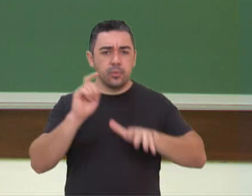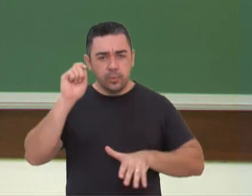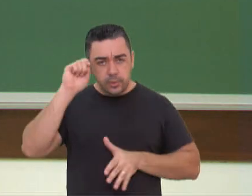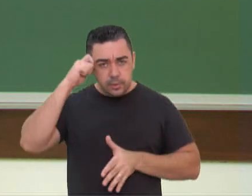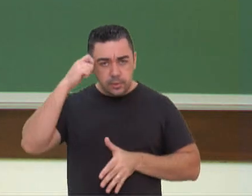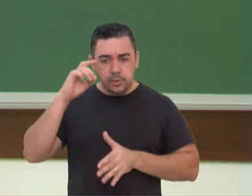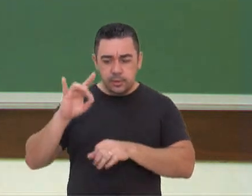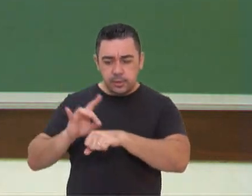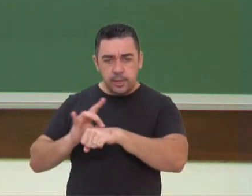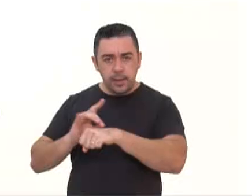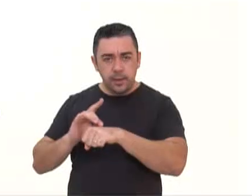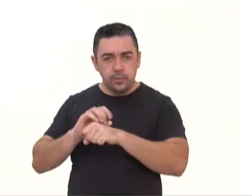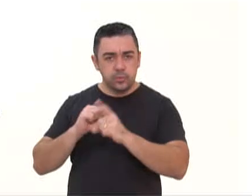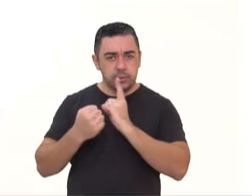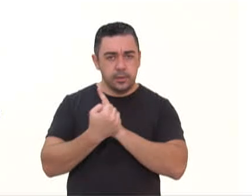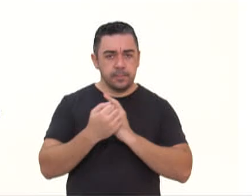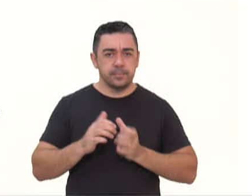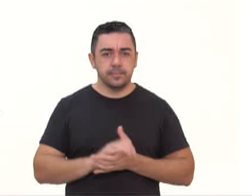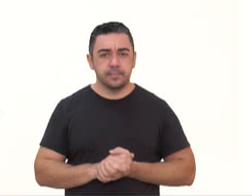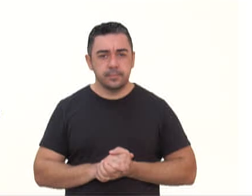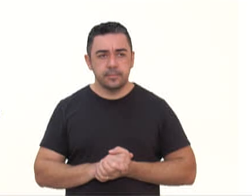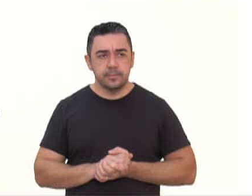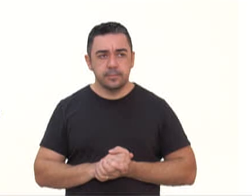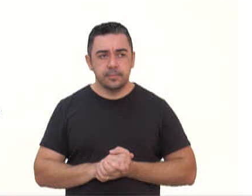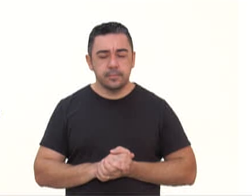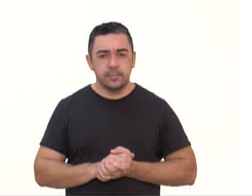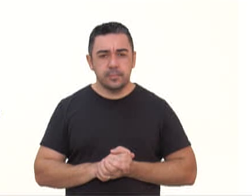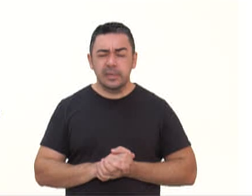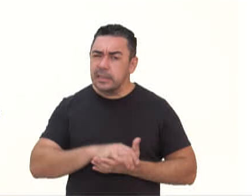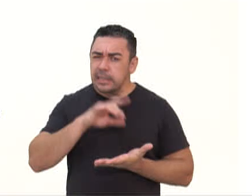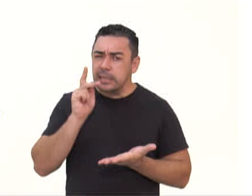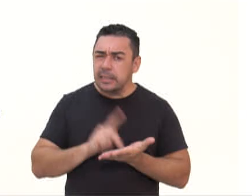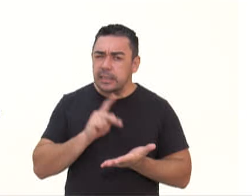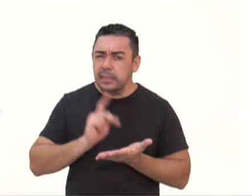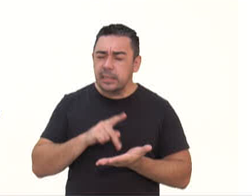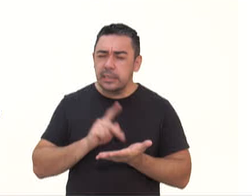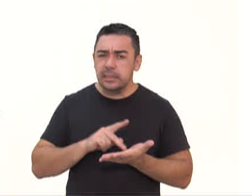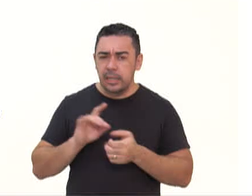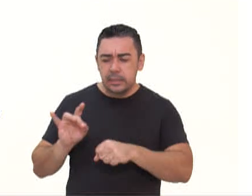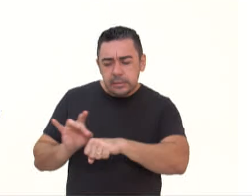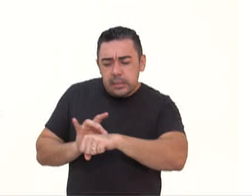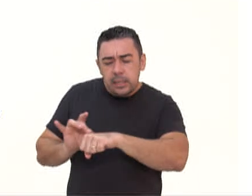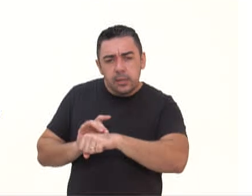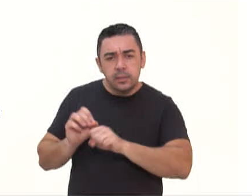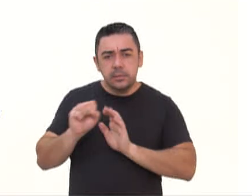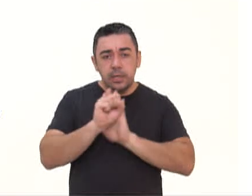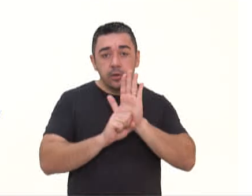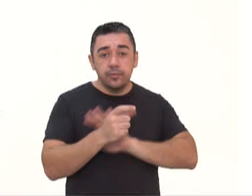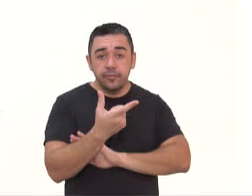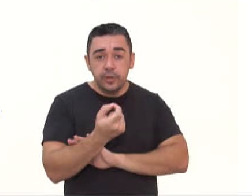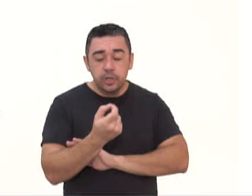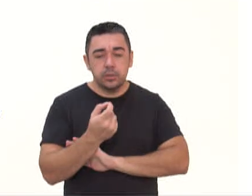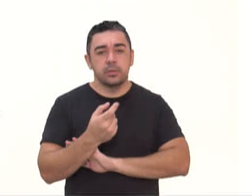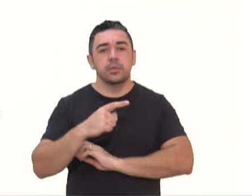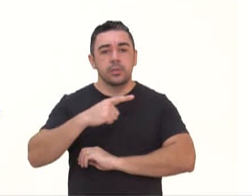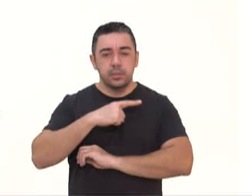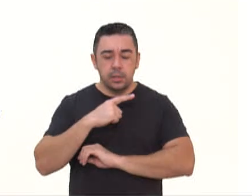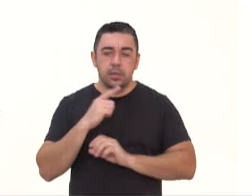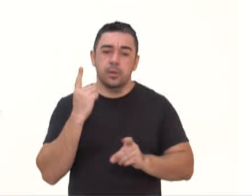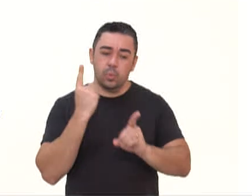sociedade. Galera, a realidade negra do início do século XX, qual é? Os negros se encontravam em